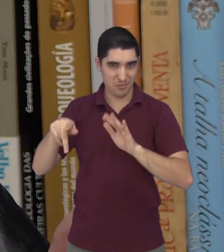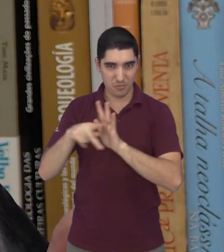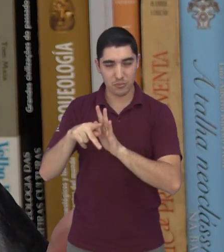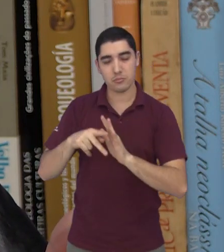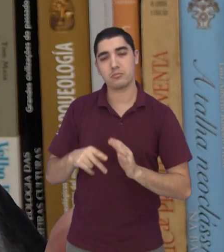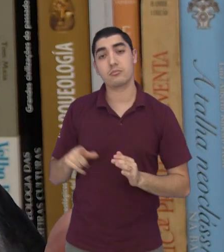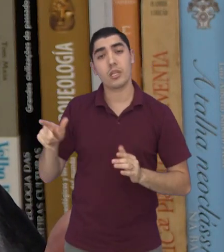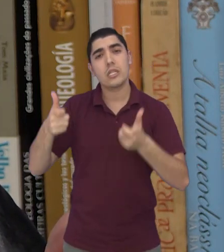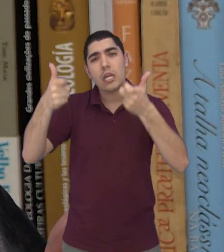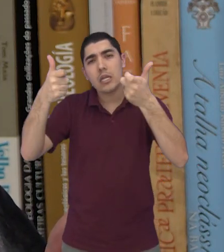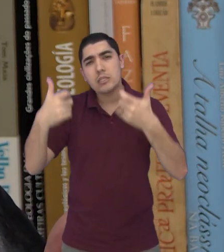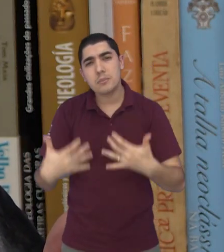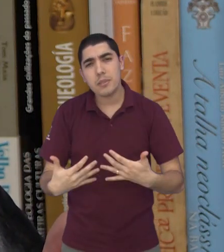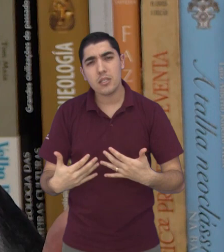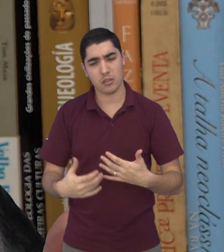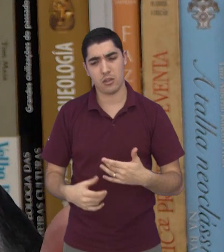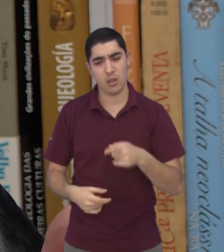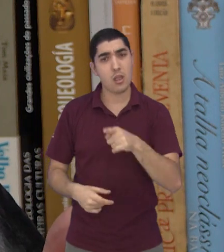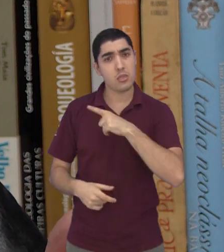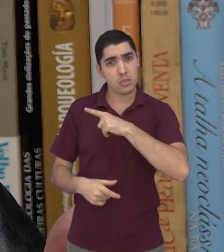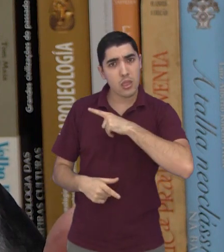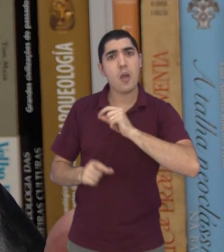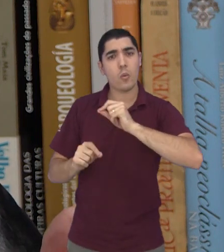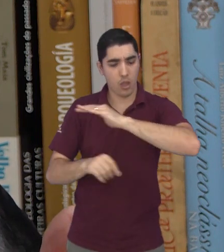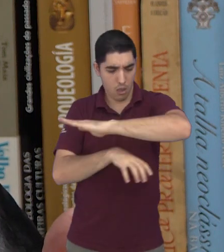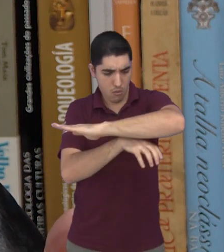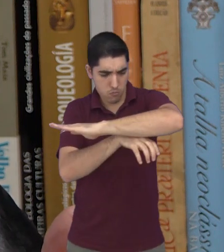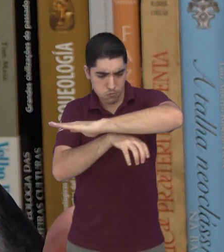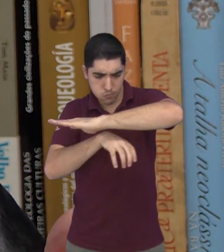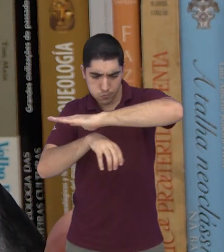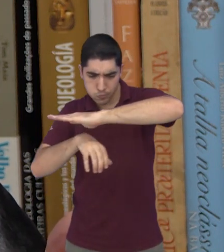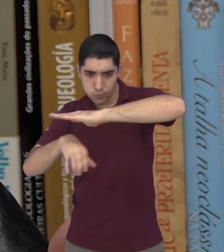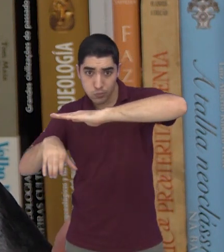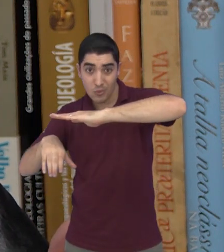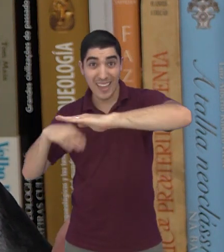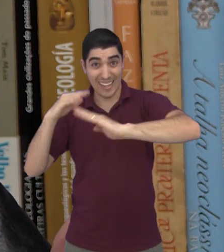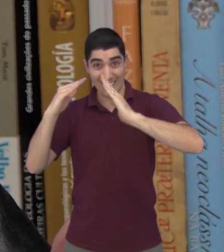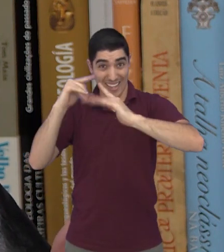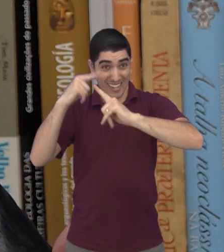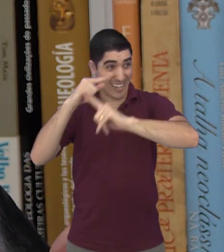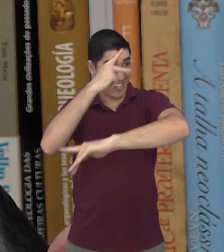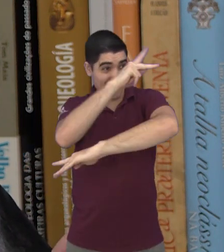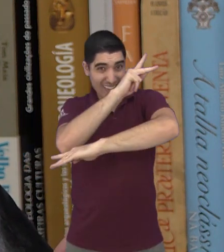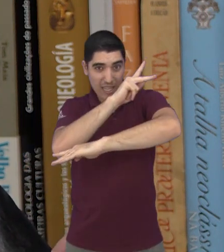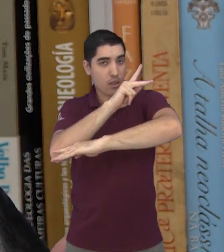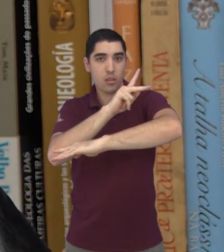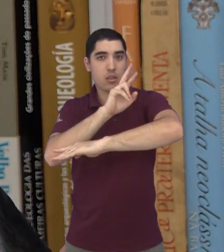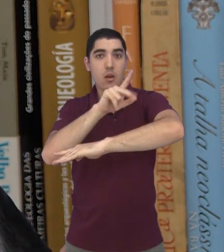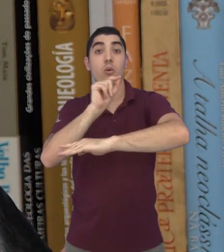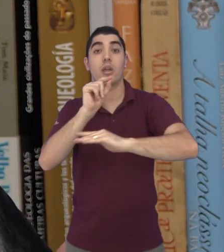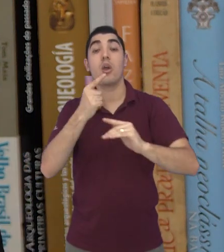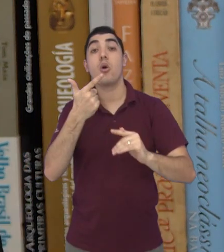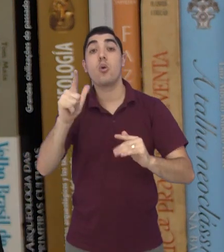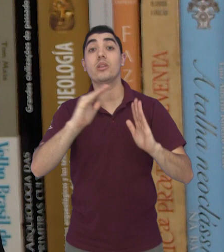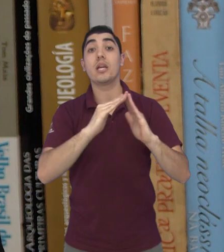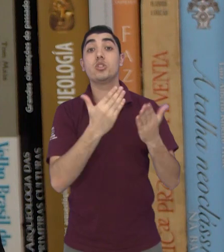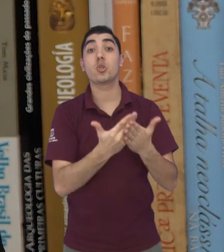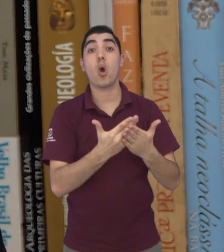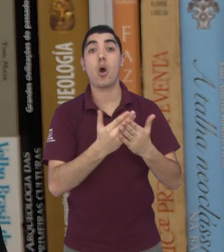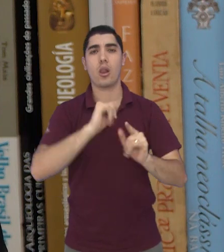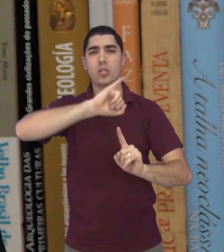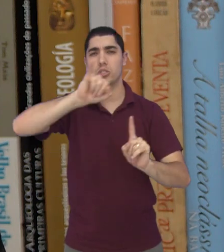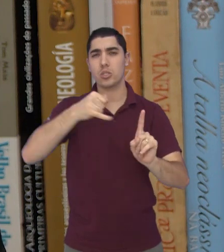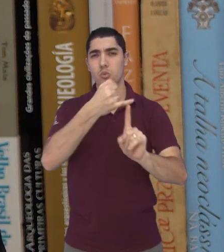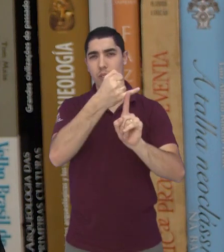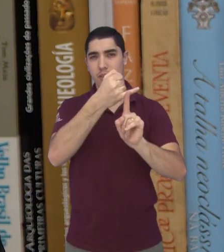do subterrâneo da Igreja Matriz, que não era saindo da igreja, e sim saindo do Colégio dos Jesuítas. O que me